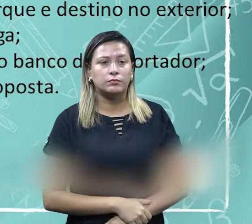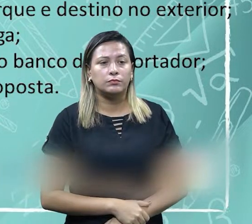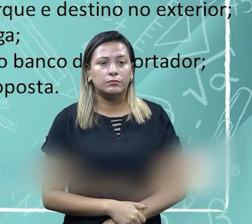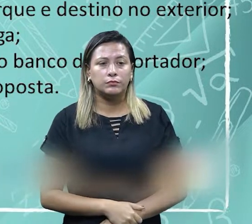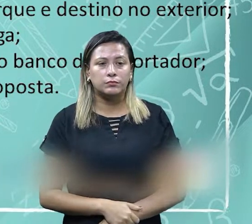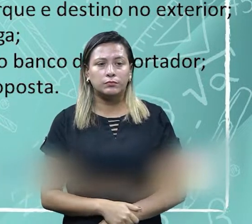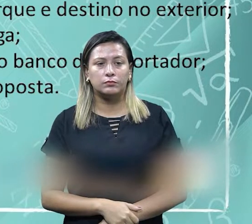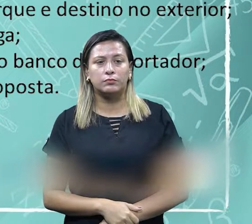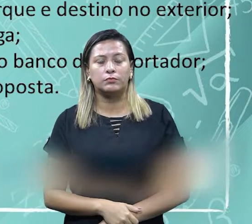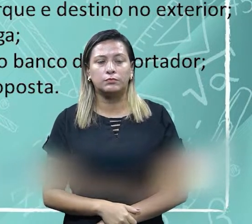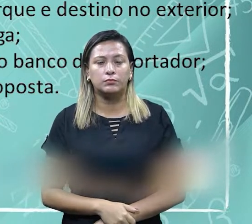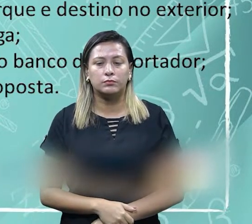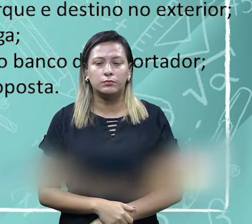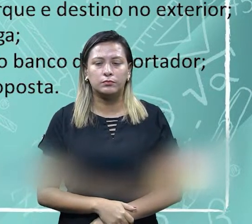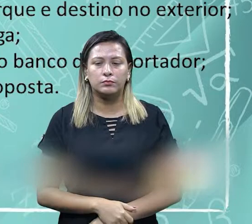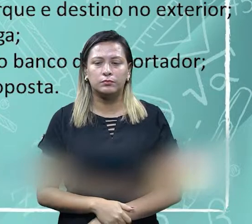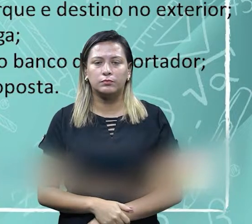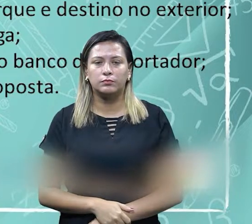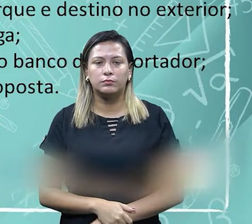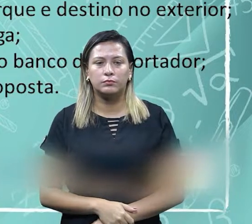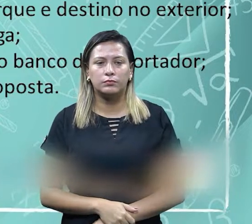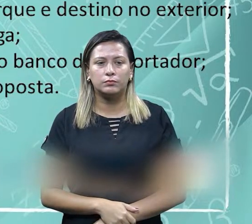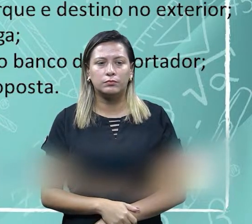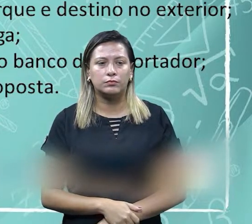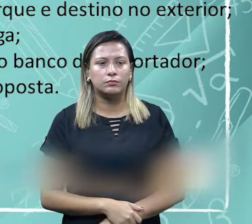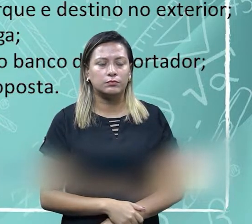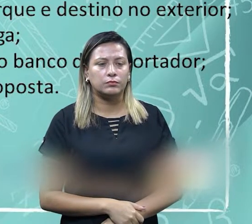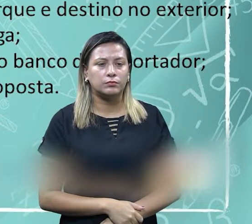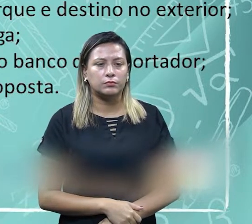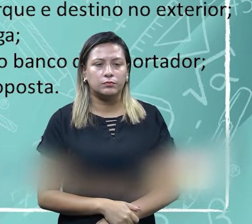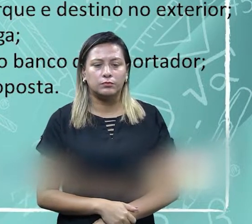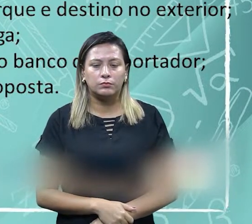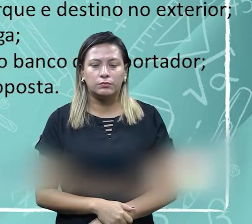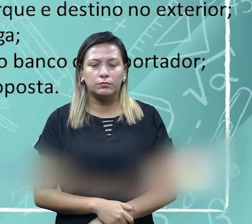que está sendo